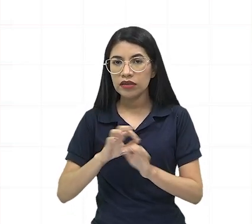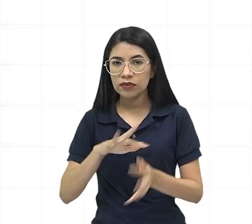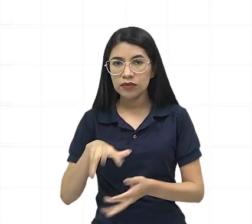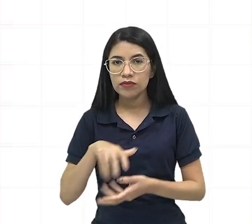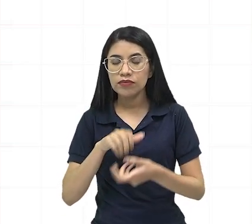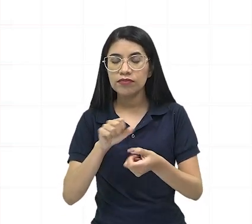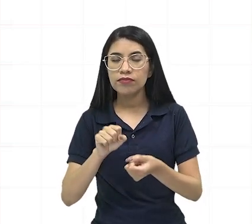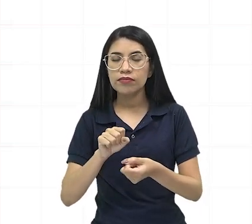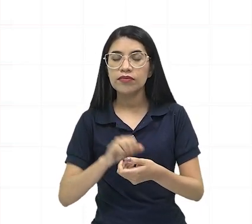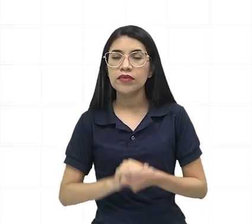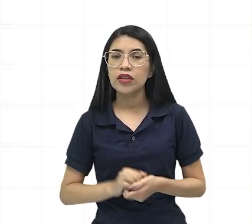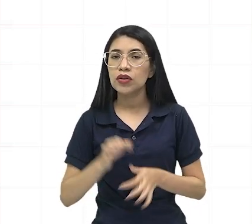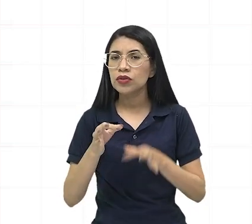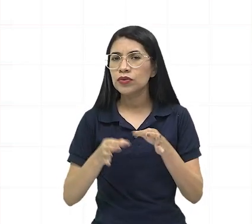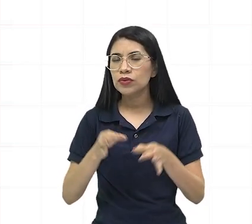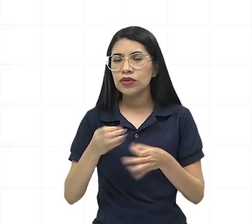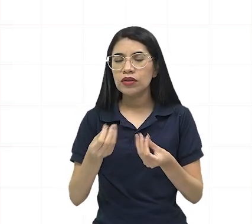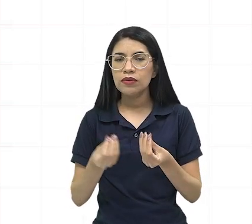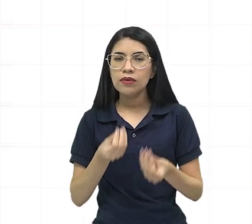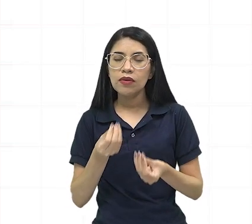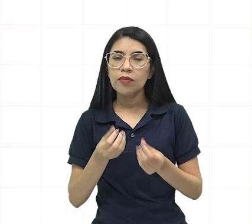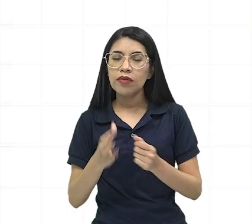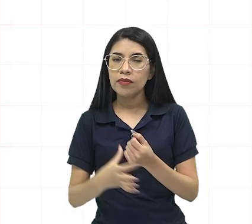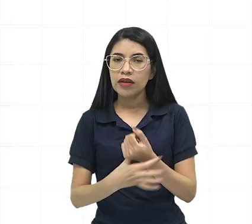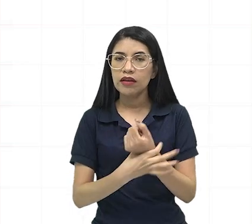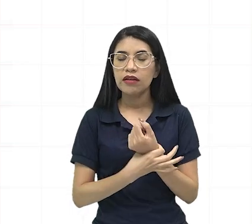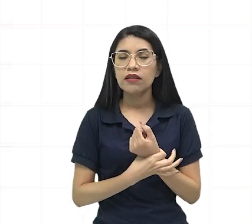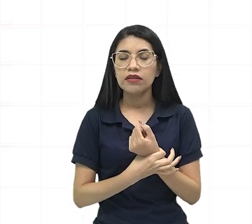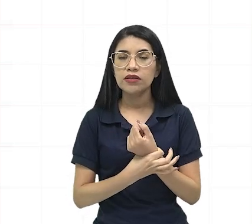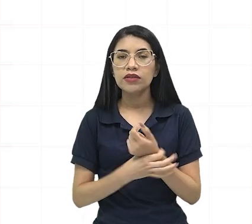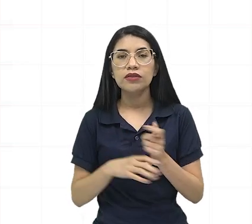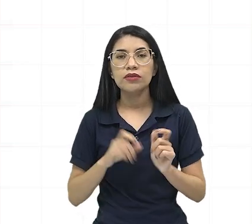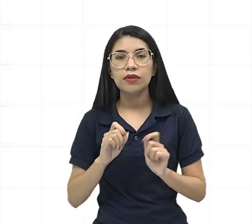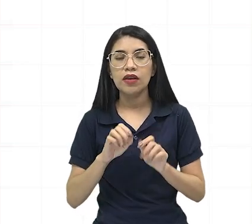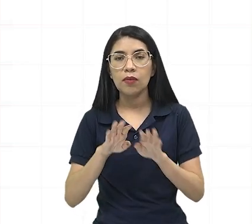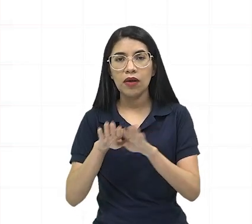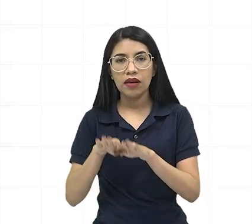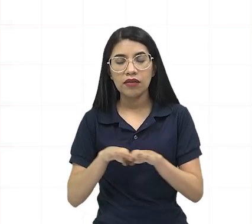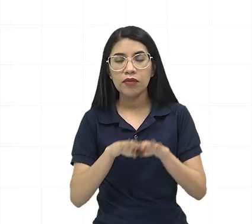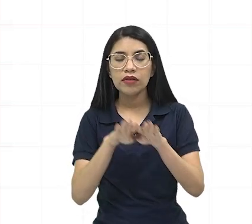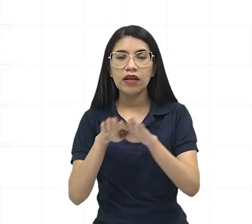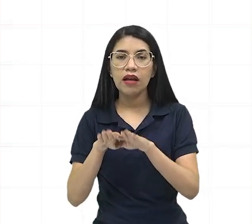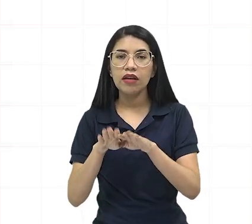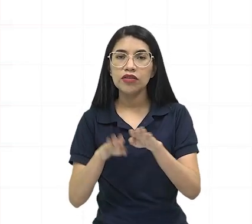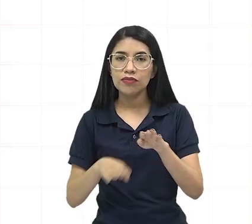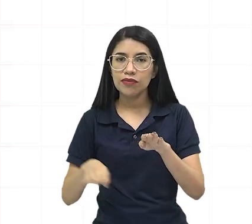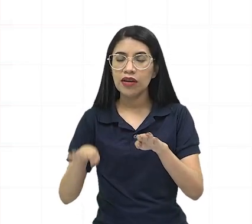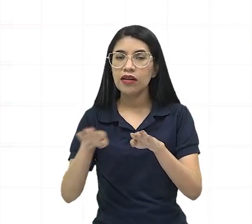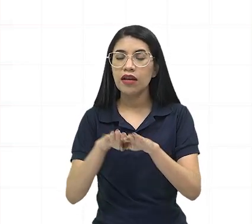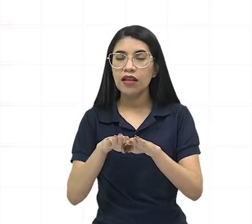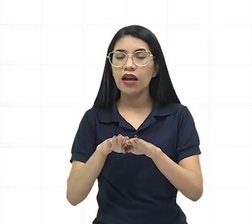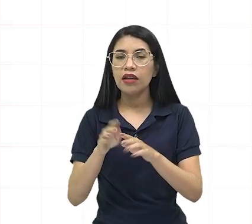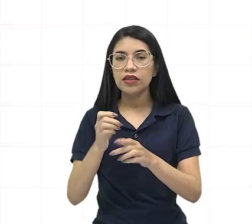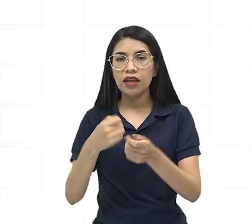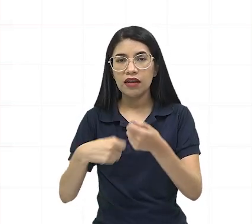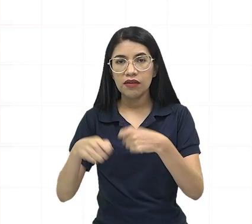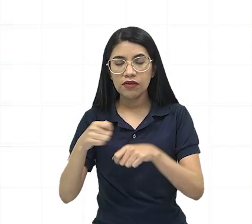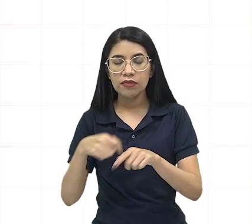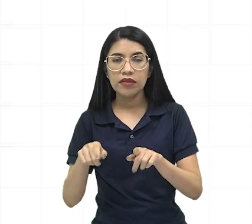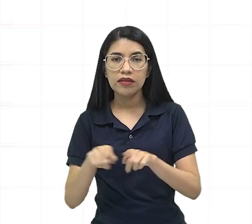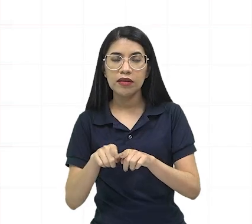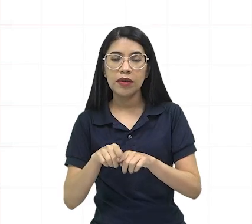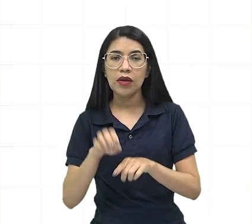nós falamos de forma justa, quer dizer de garantir mais equidade e igualdade econômica, tá?